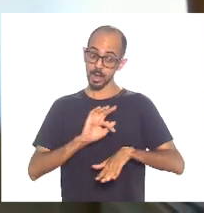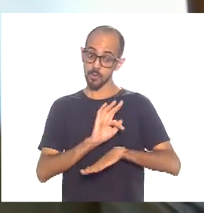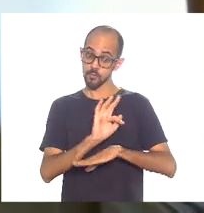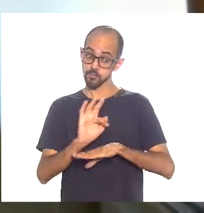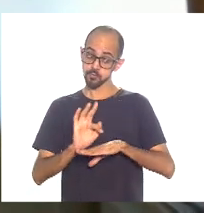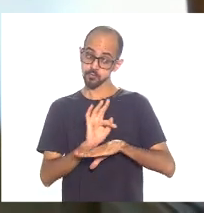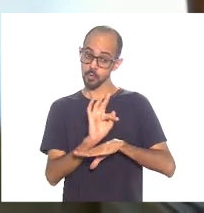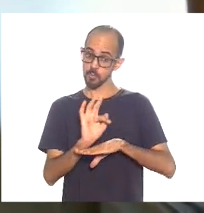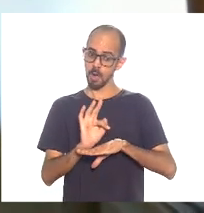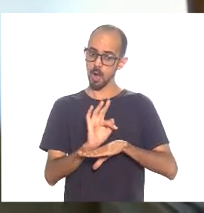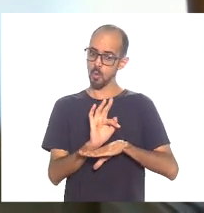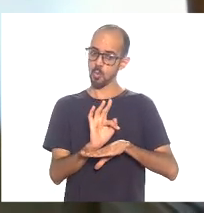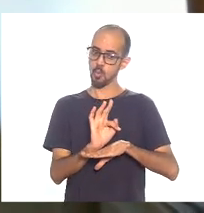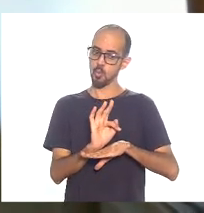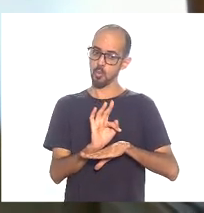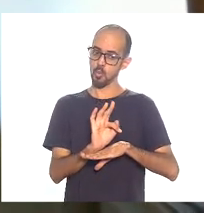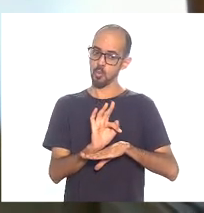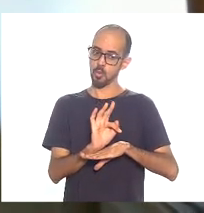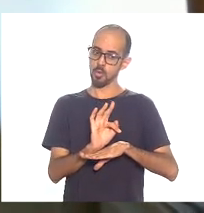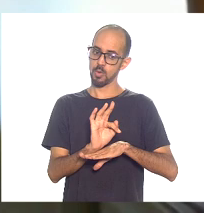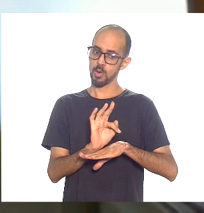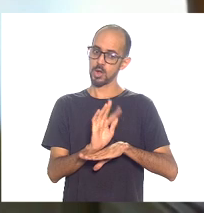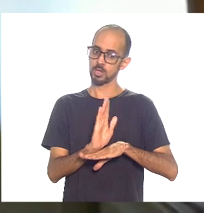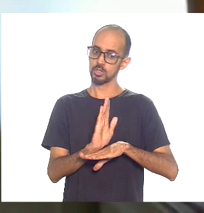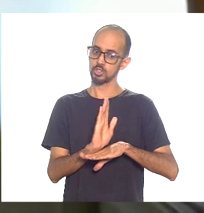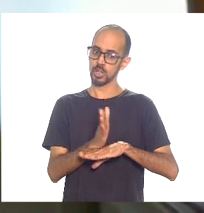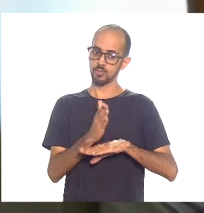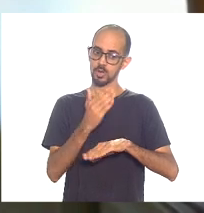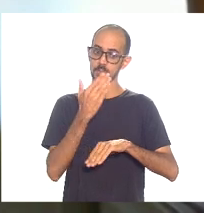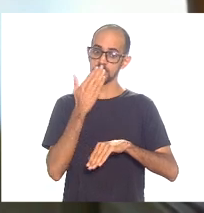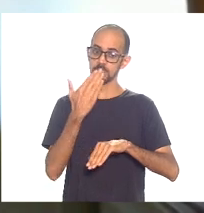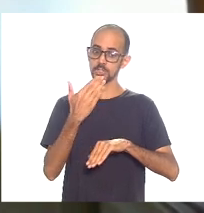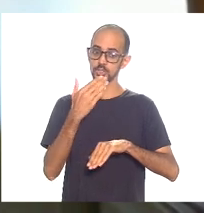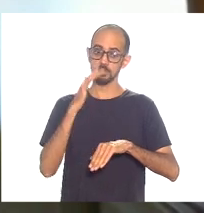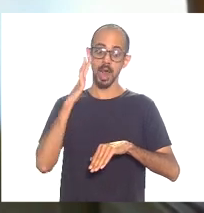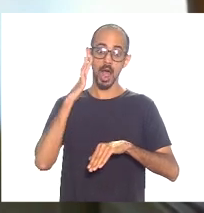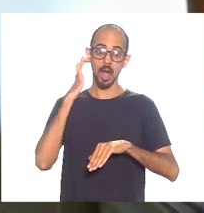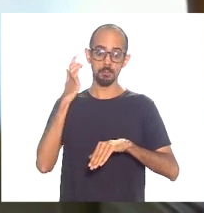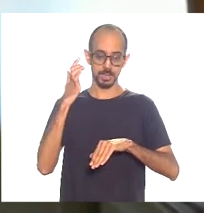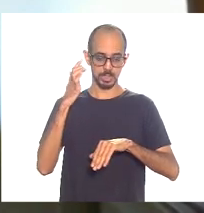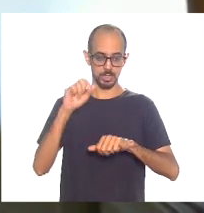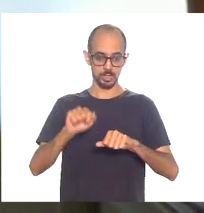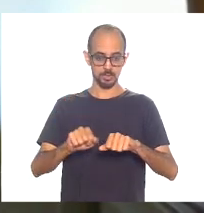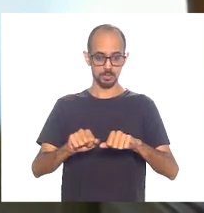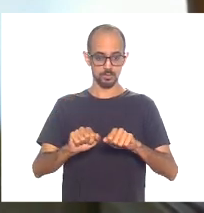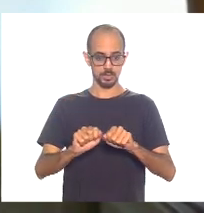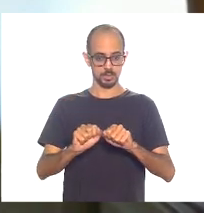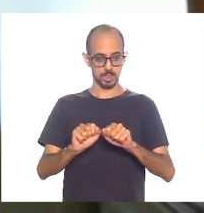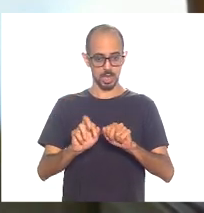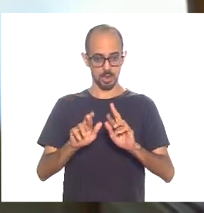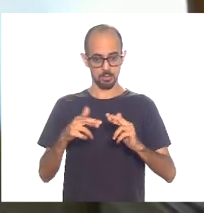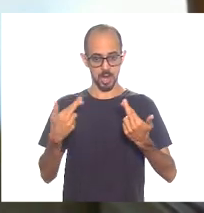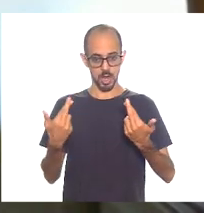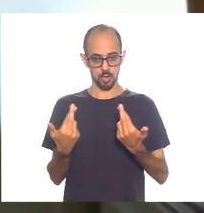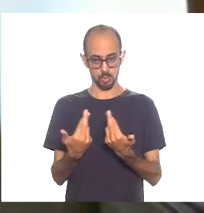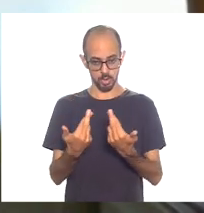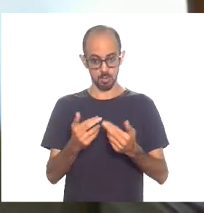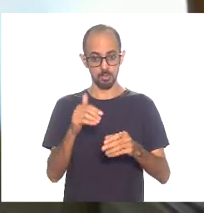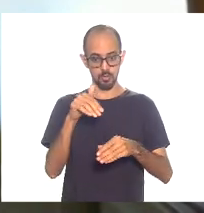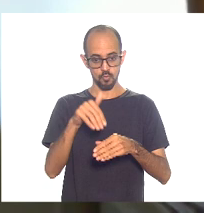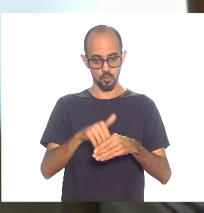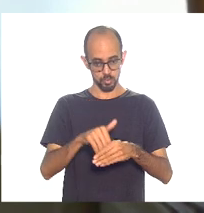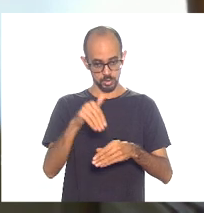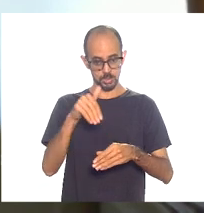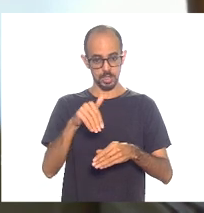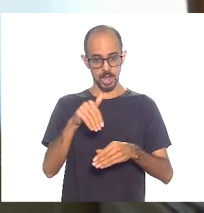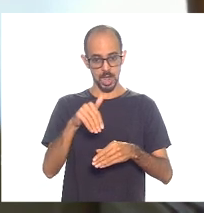formalmente, está convocada para se reunir amanhã para votar